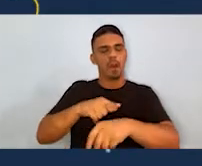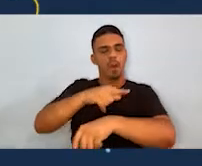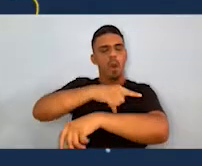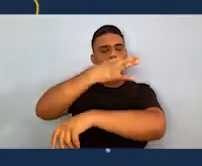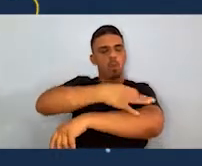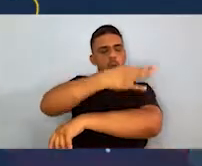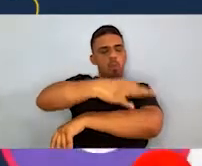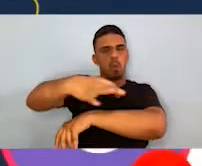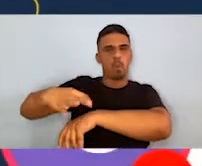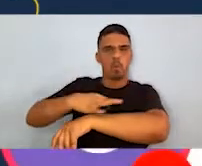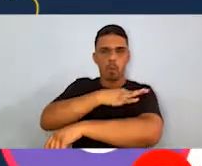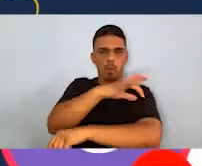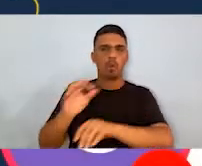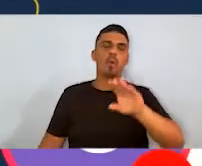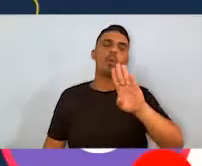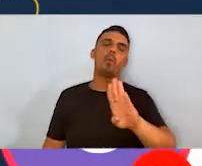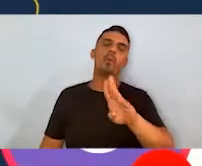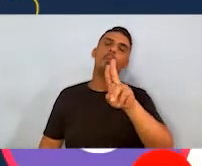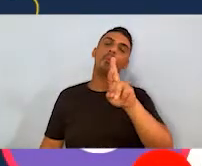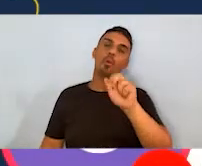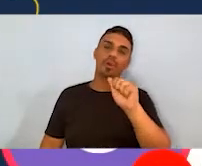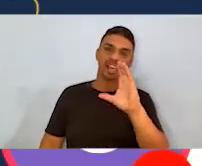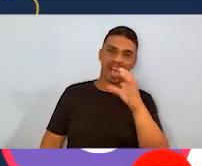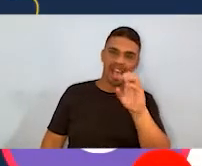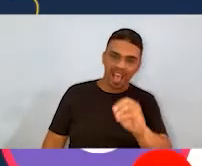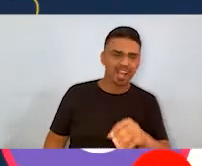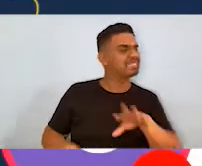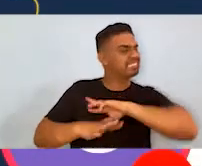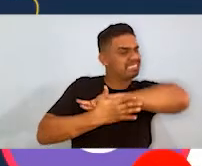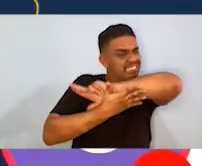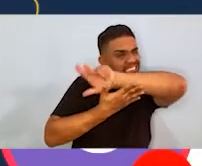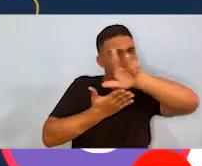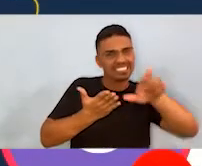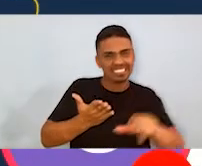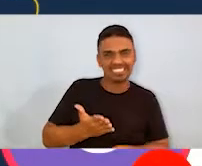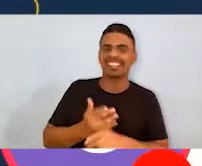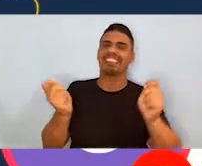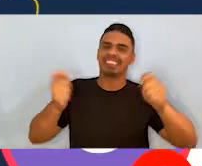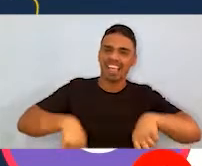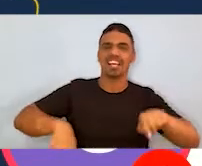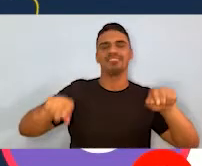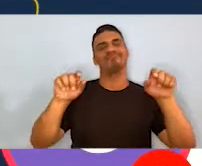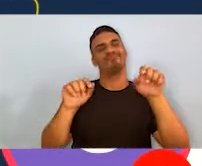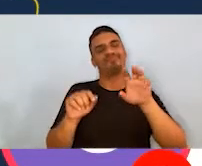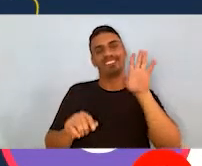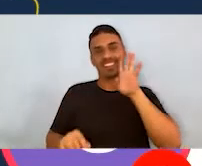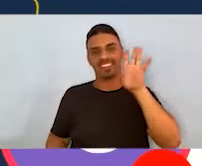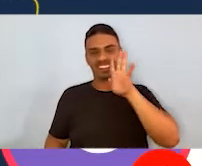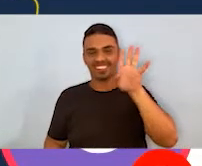assim. Então dá para pegar muita coisa legal. Então, assim,